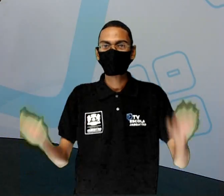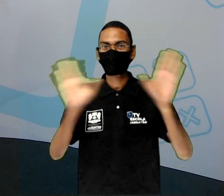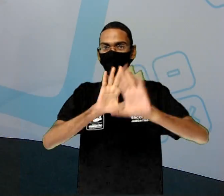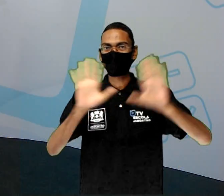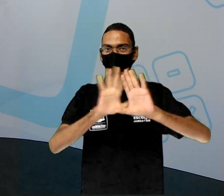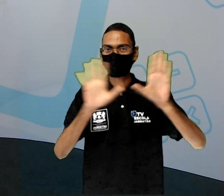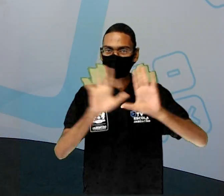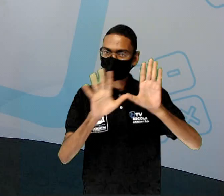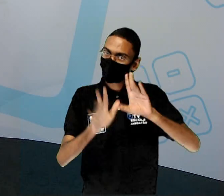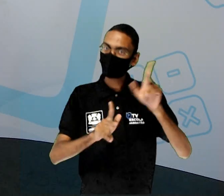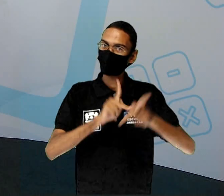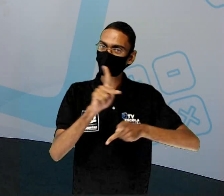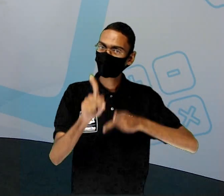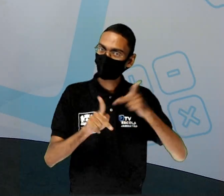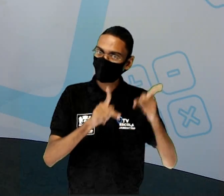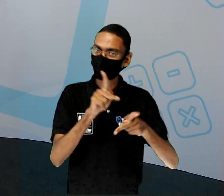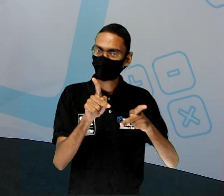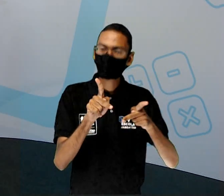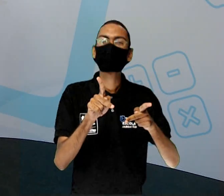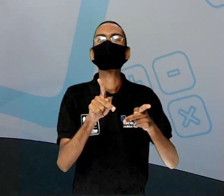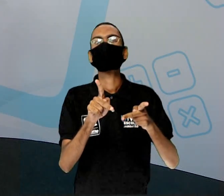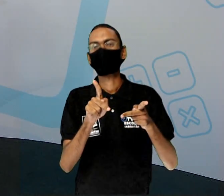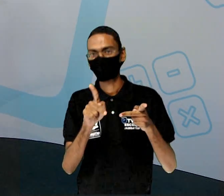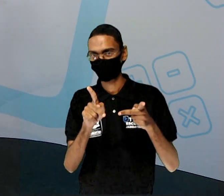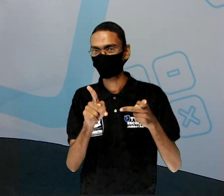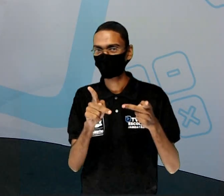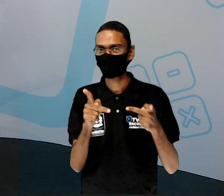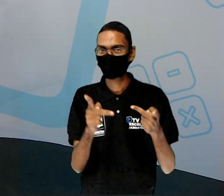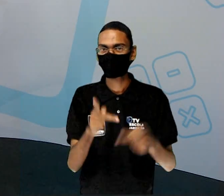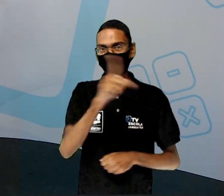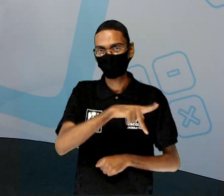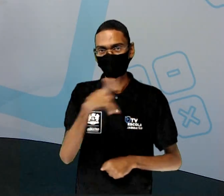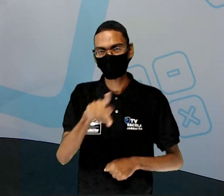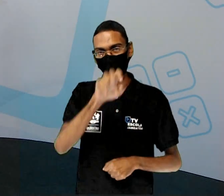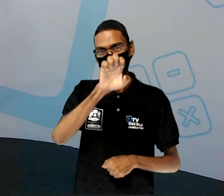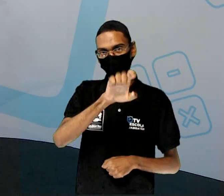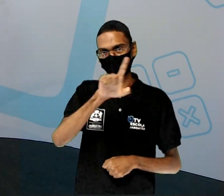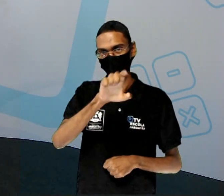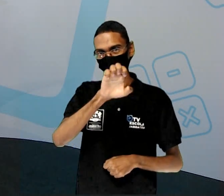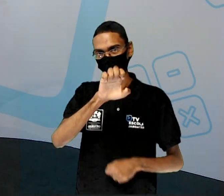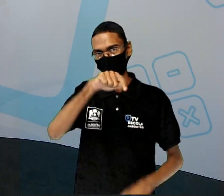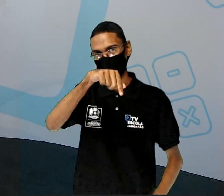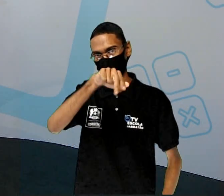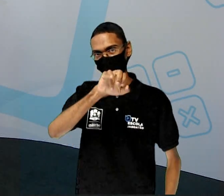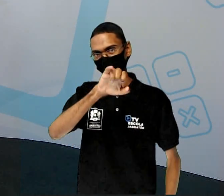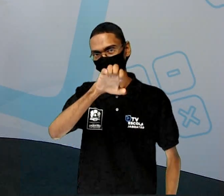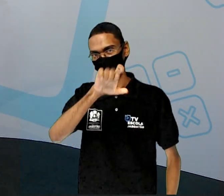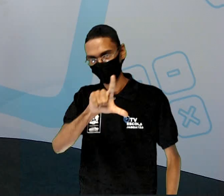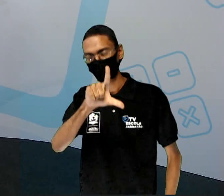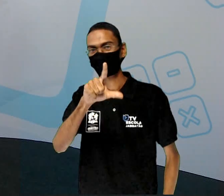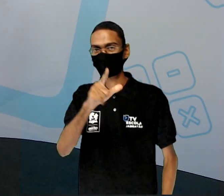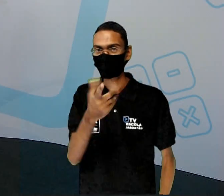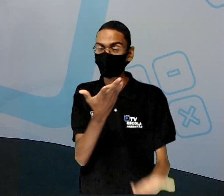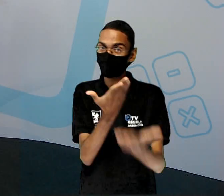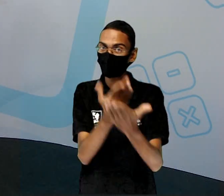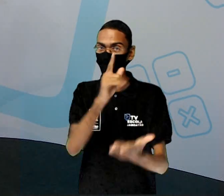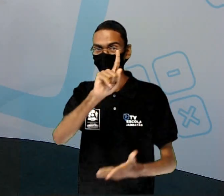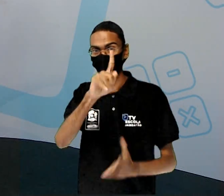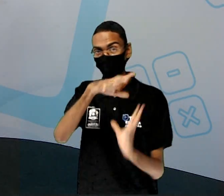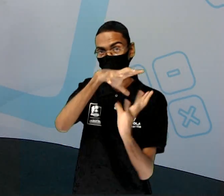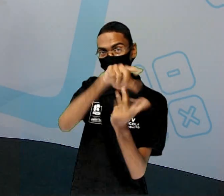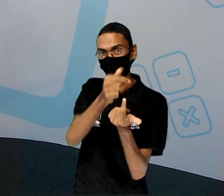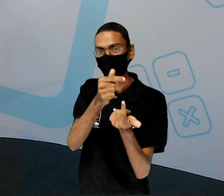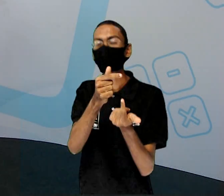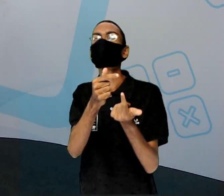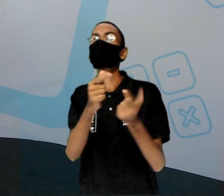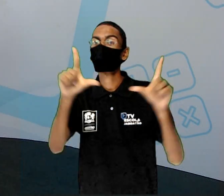Alô meninos, alô meninas, aqui é o professor Ezequiel Santos com mais uma aula de Geografia na